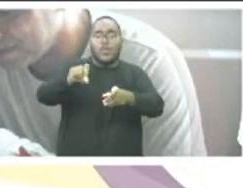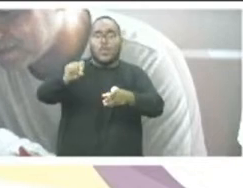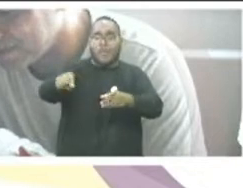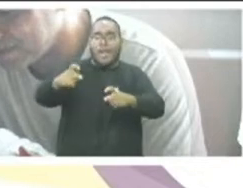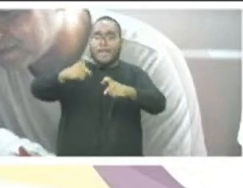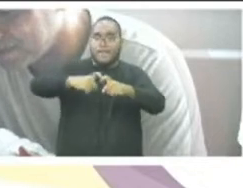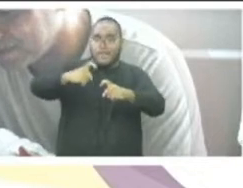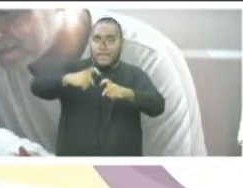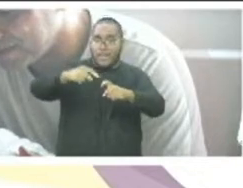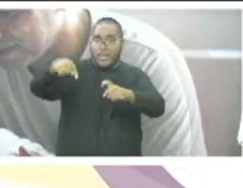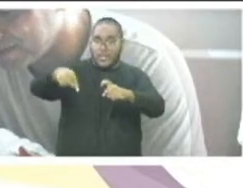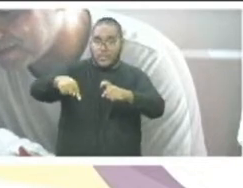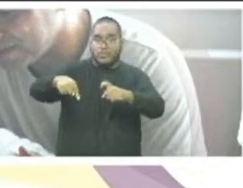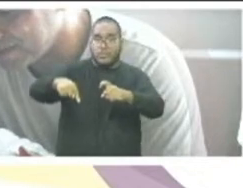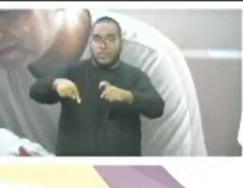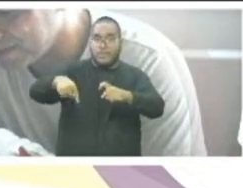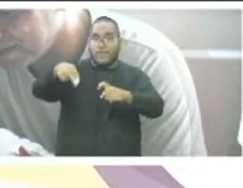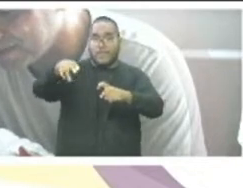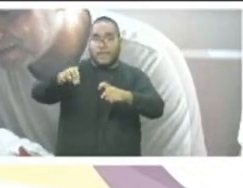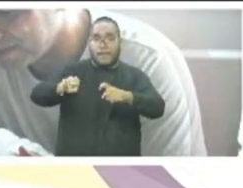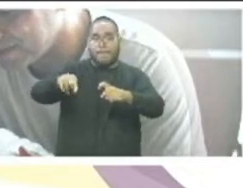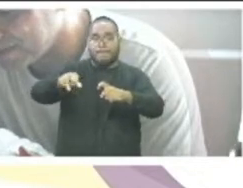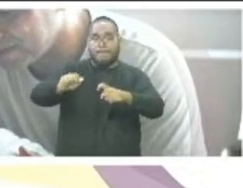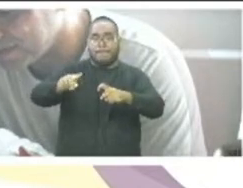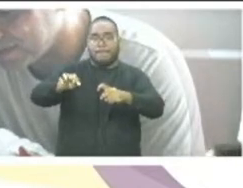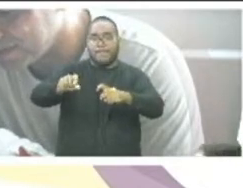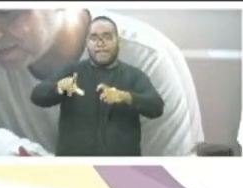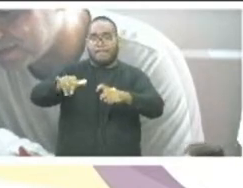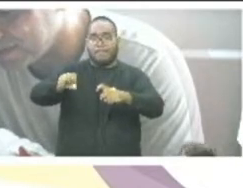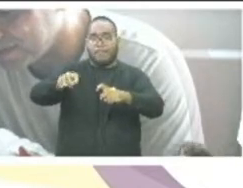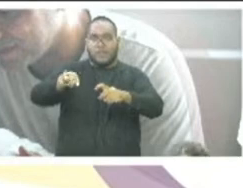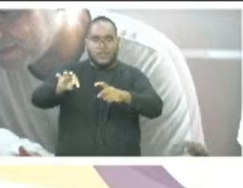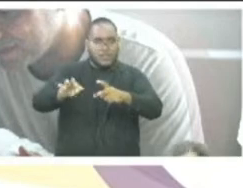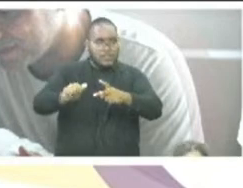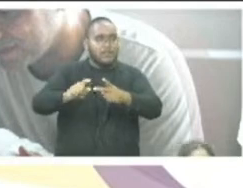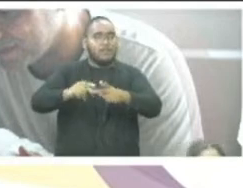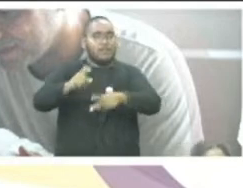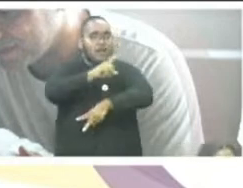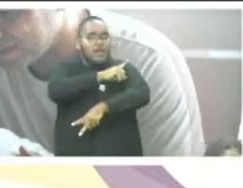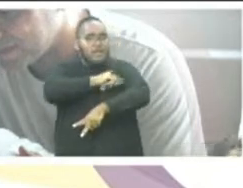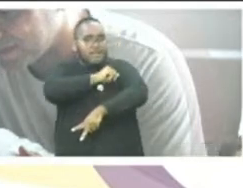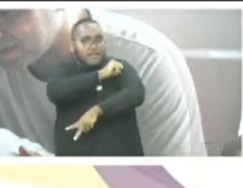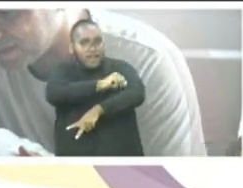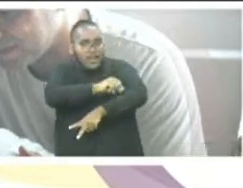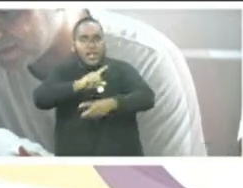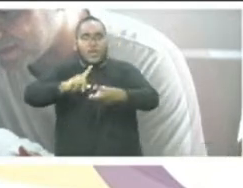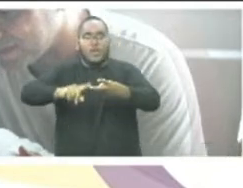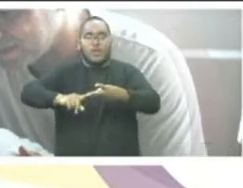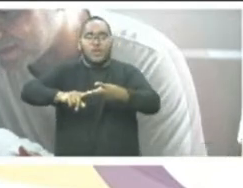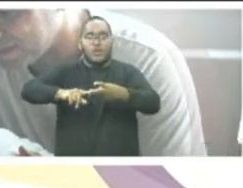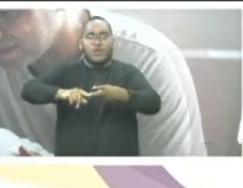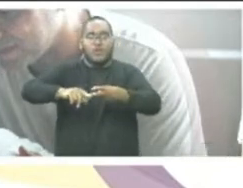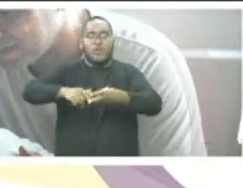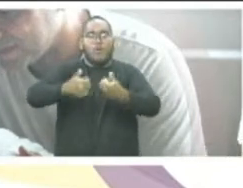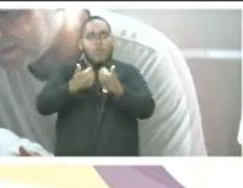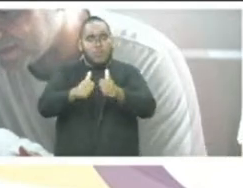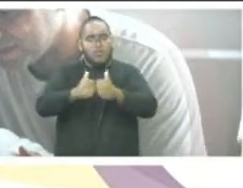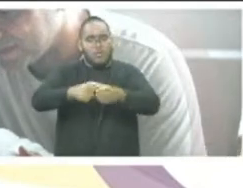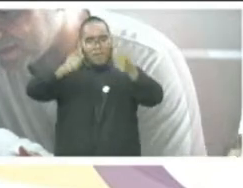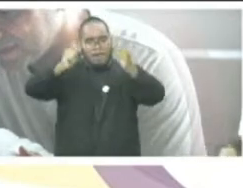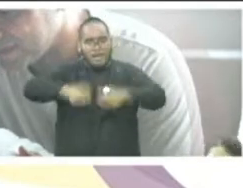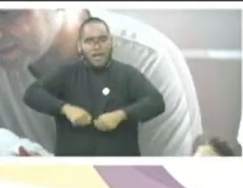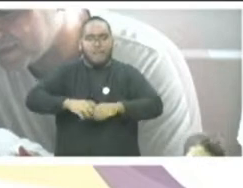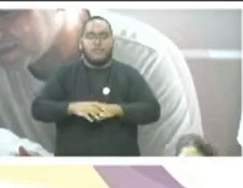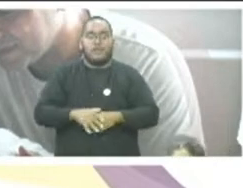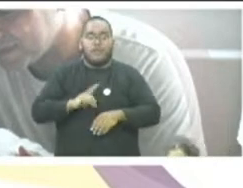seja preferencialmente neonatologista, um enfermeiro e um condutor capacitados. Então, a gente vai promover a qualificação